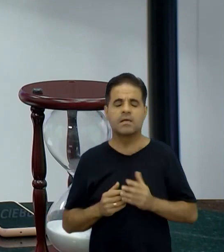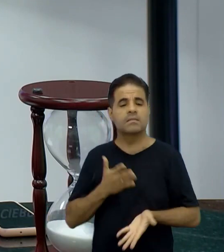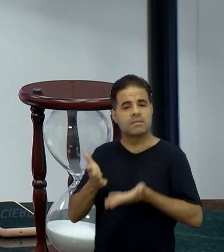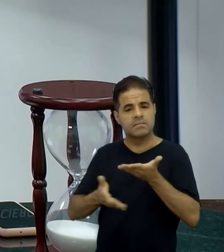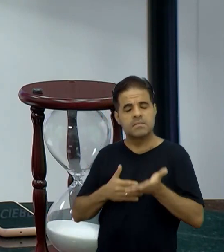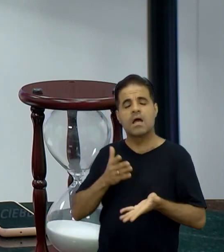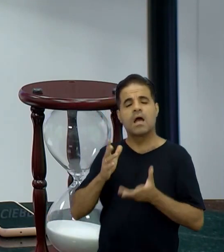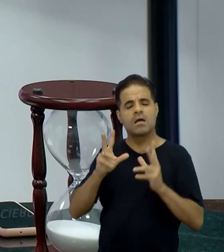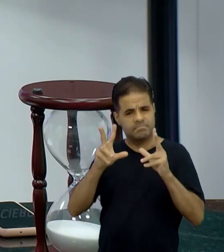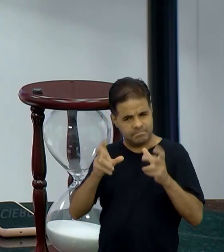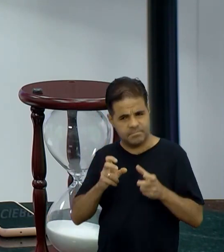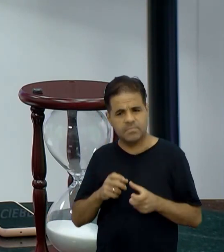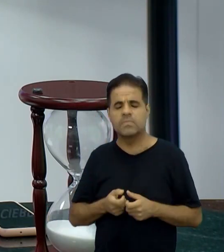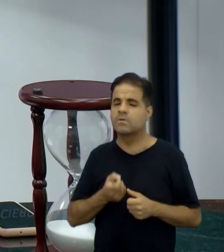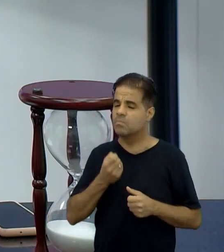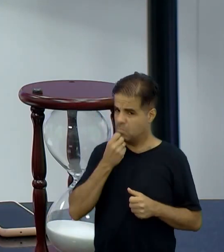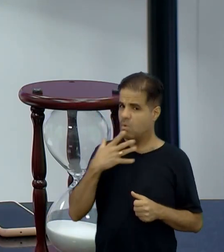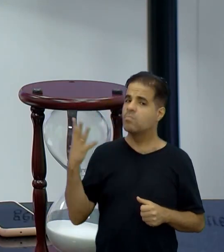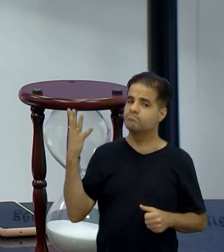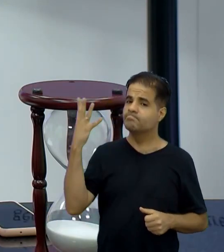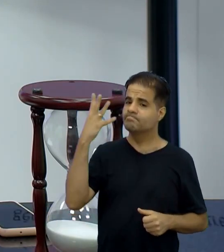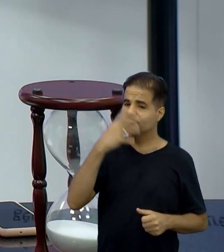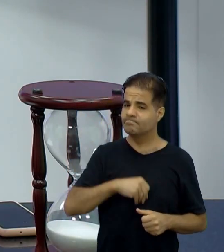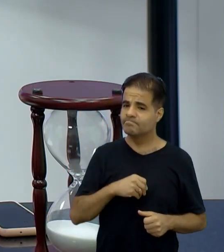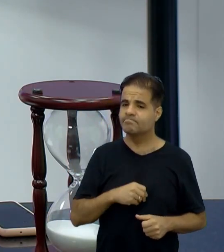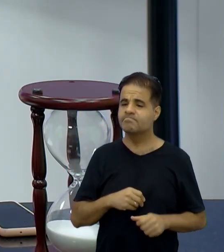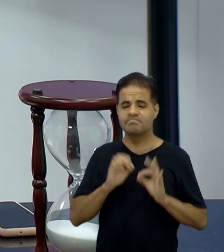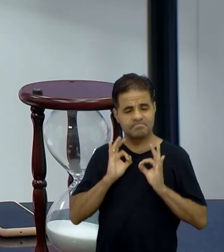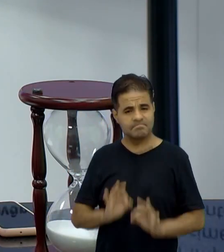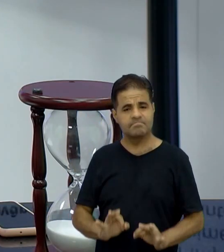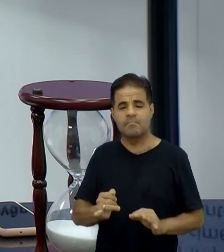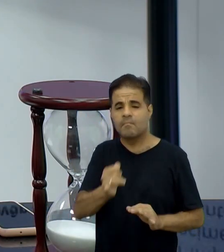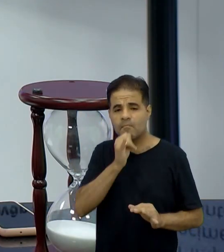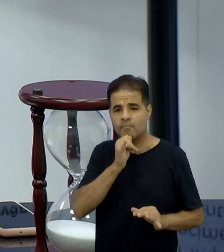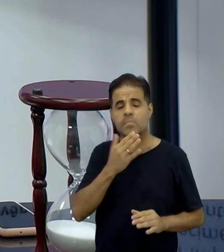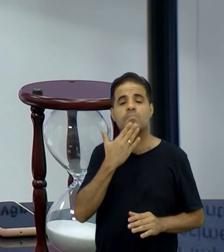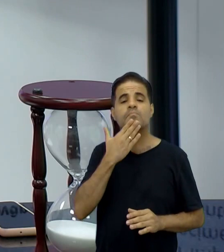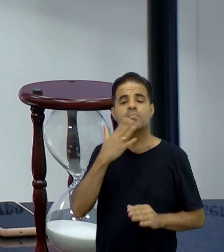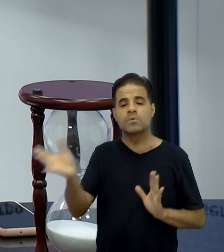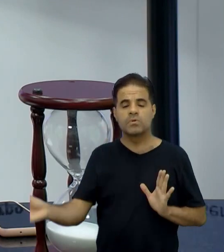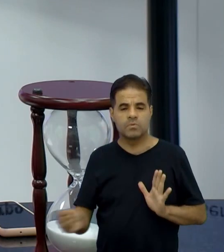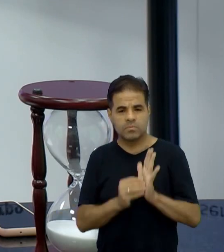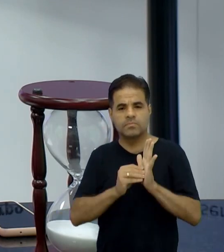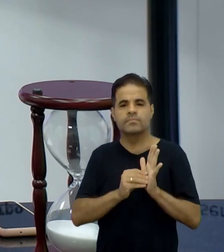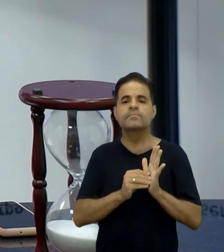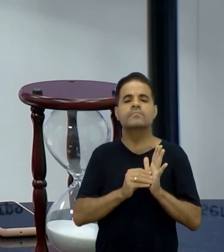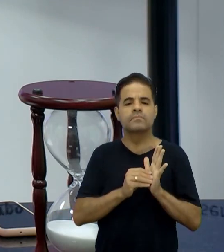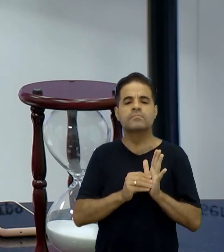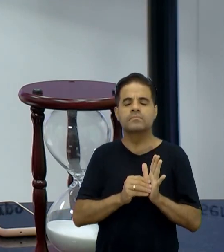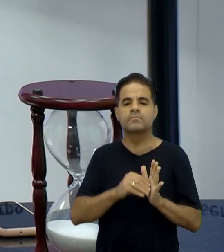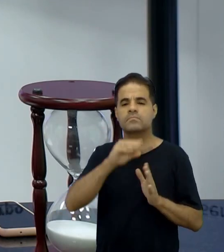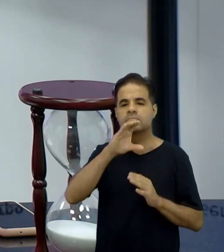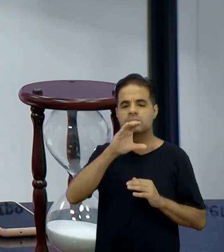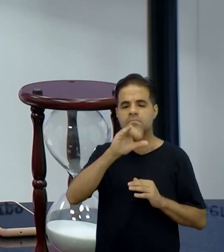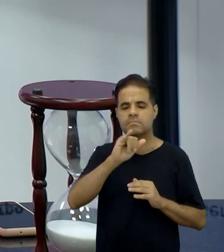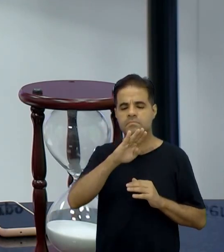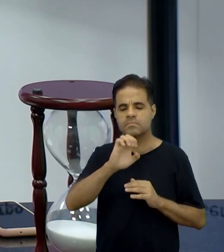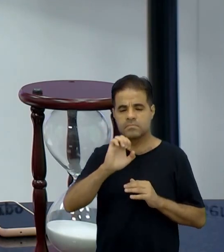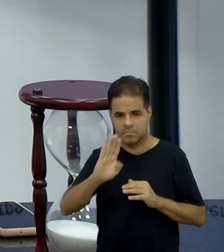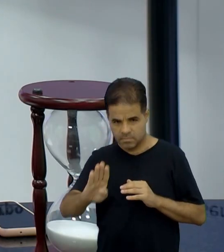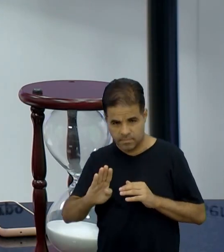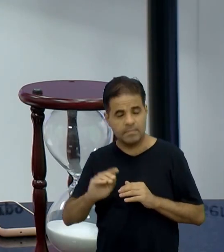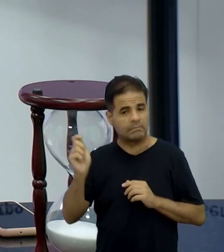tema antirracista. É um belo exemplo. Eu acho até que eu vou pedir para colocar o primeiro vídeo do CIEBP. Dá pra